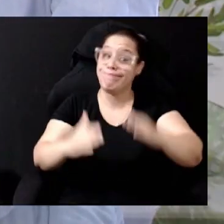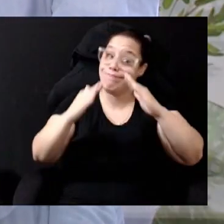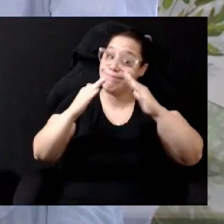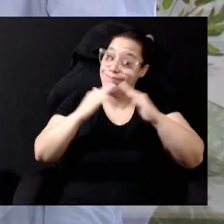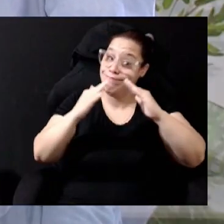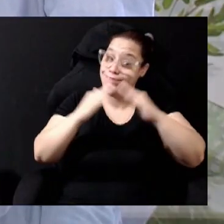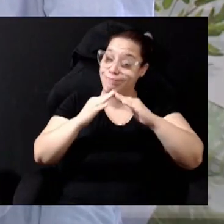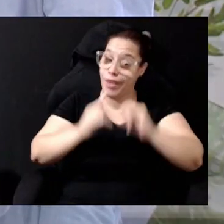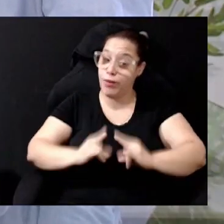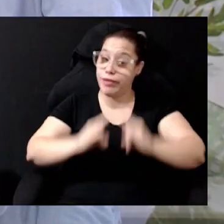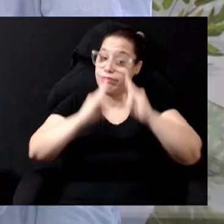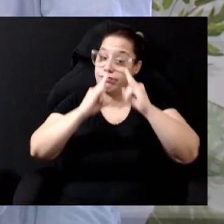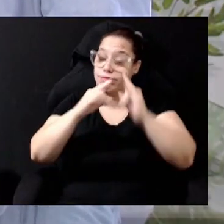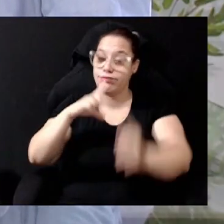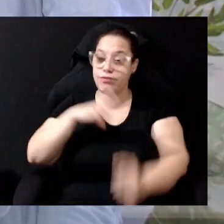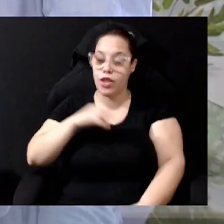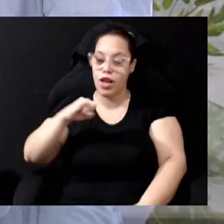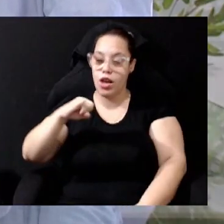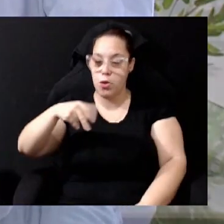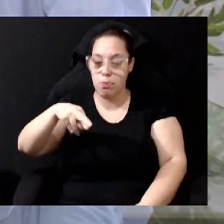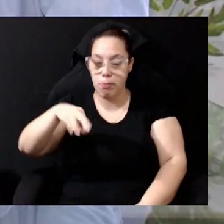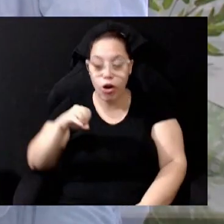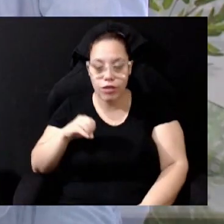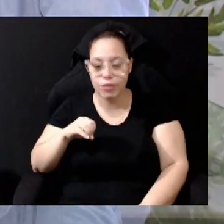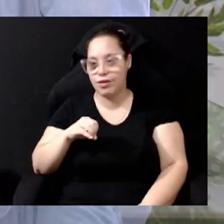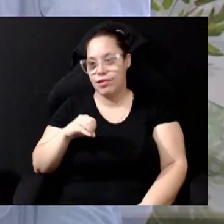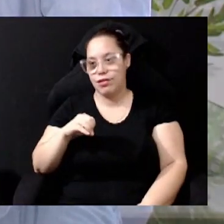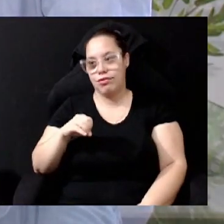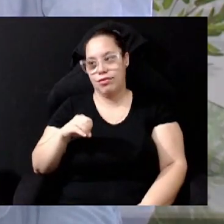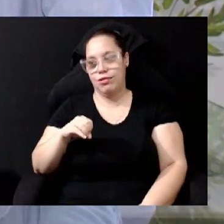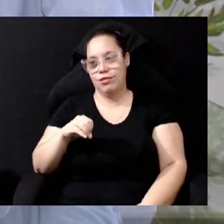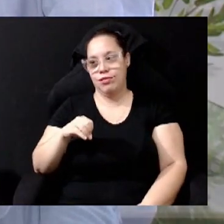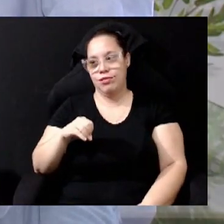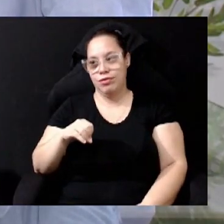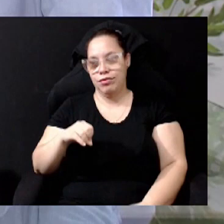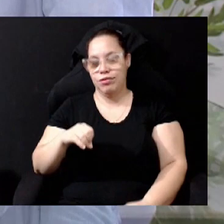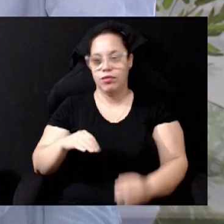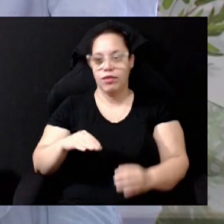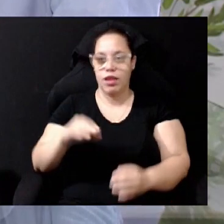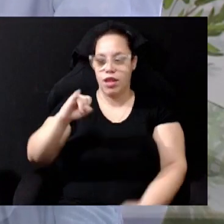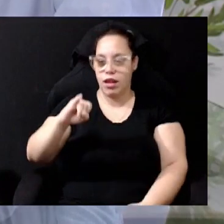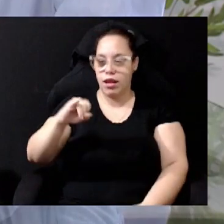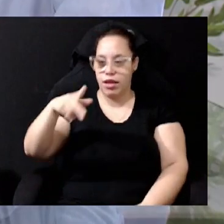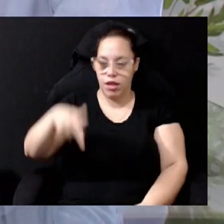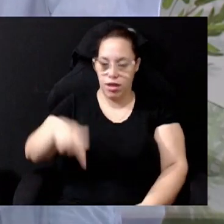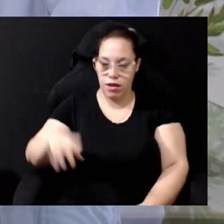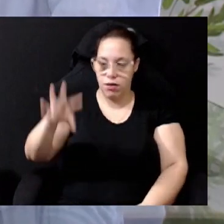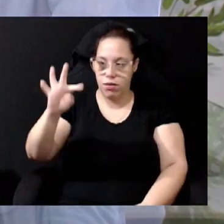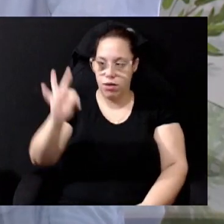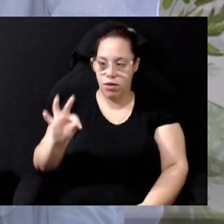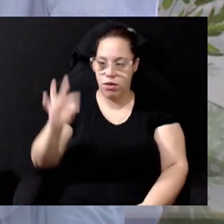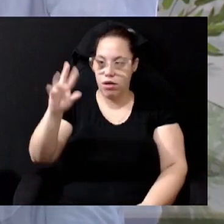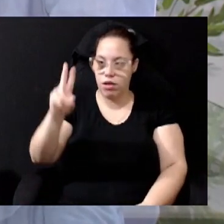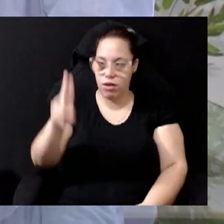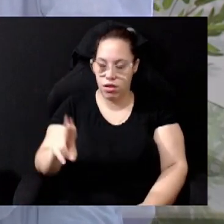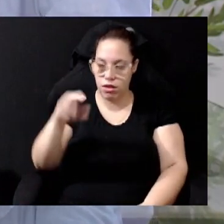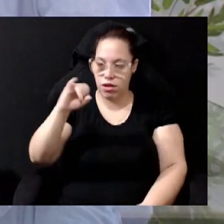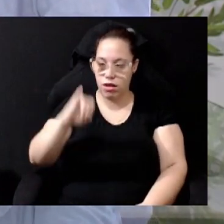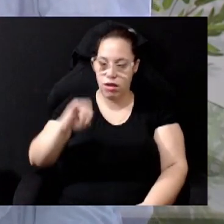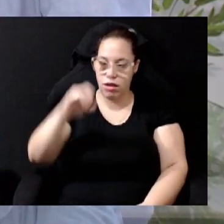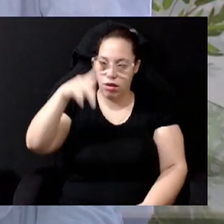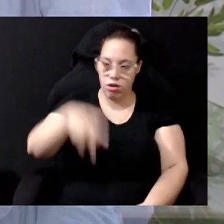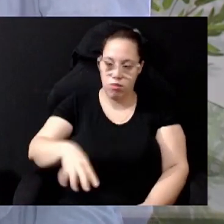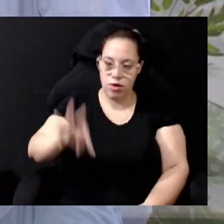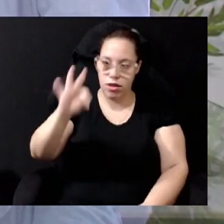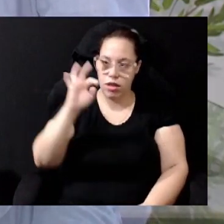apartamento, vem os impostos sobre propriedade. E aí eu me refiro a IPVA e IPTU. Quem tem filho, a gente